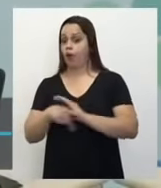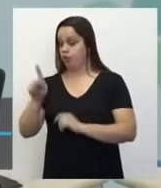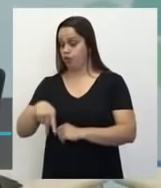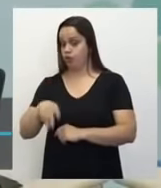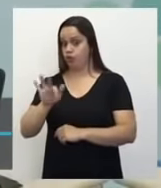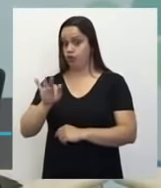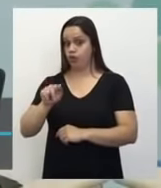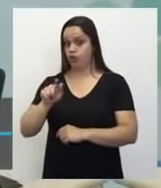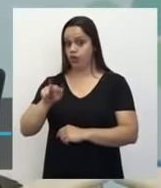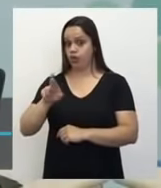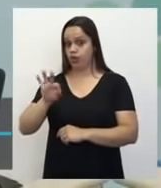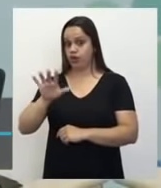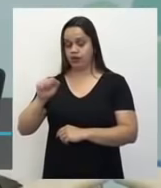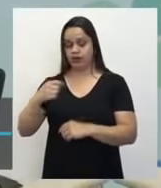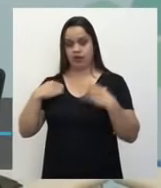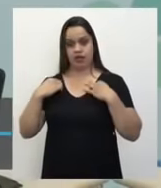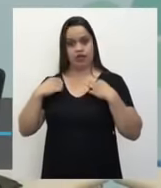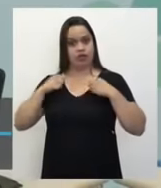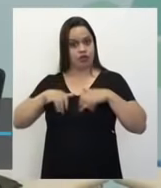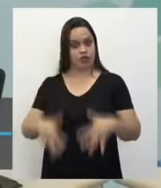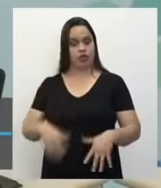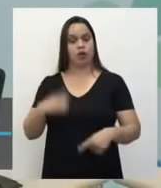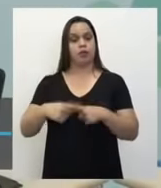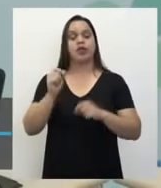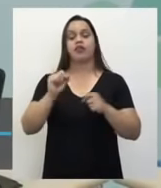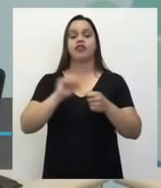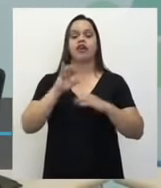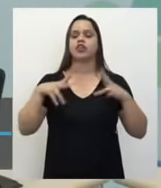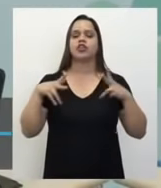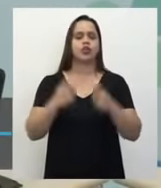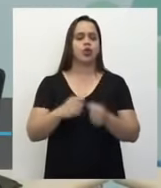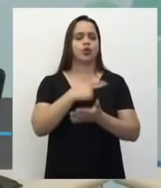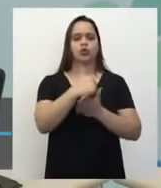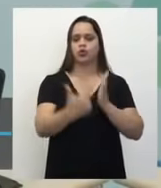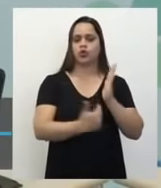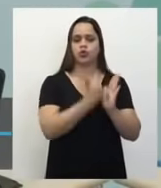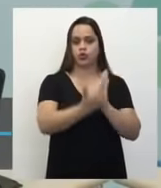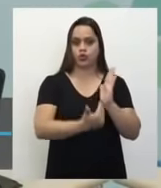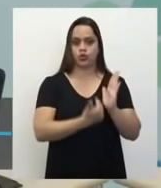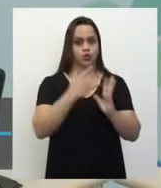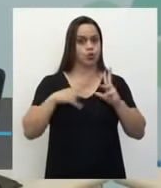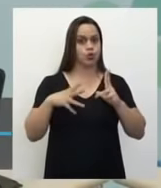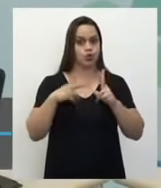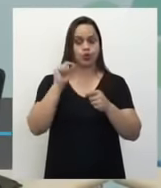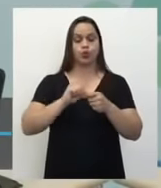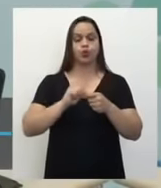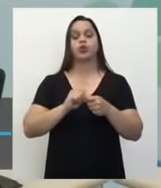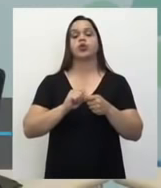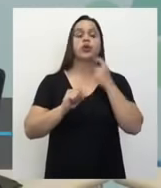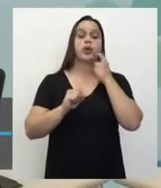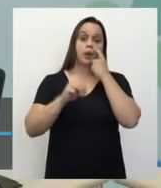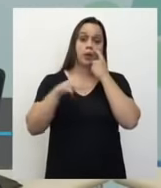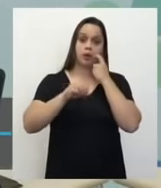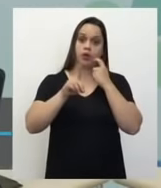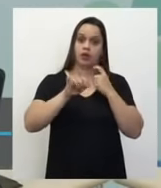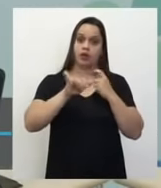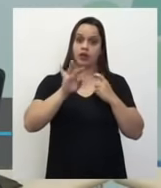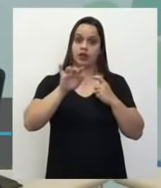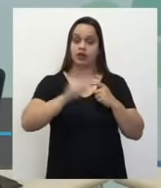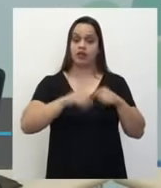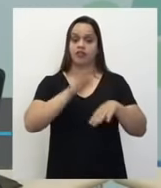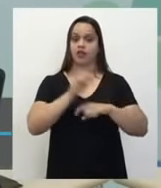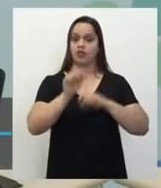né, é como se ele fosse um estilista de moda. O figurinista, ele faz todo o croquis, ou todos os desenhos, tá? O modelista, ele faz o quê? Ele é